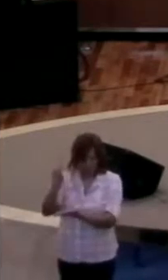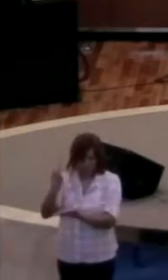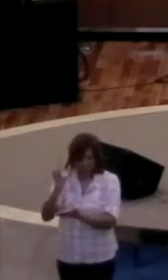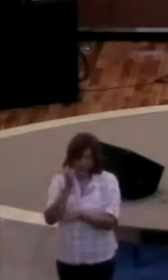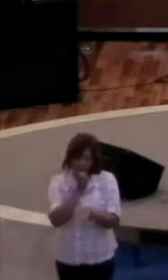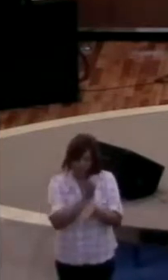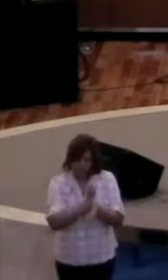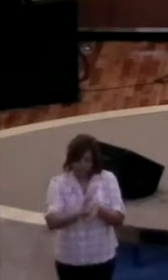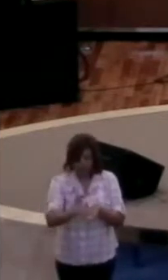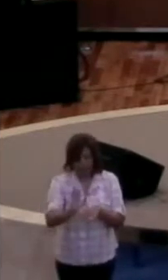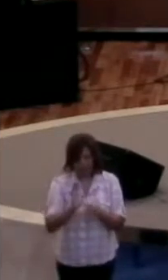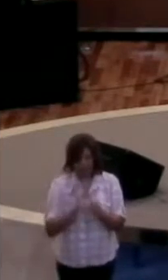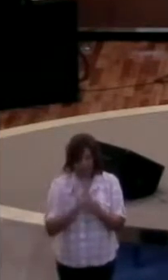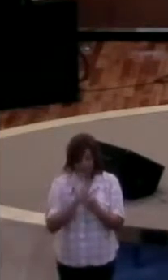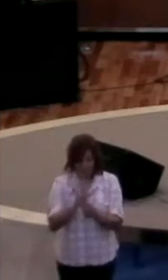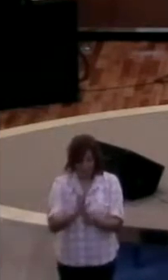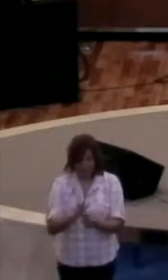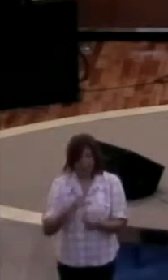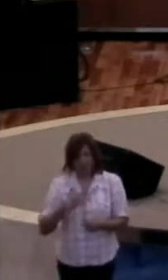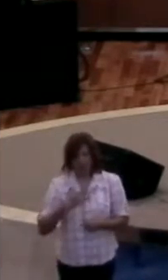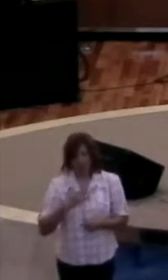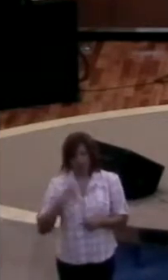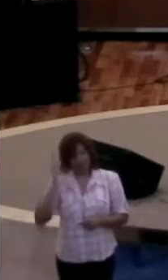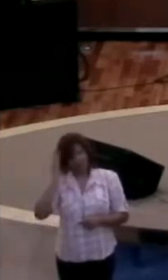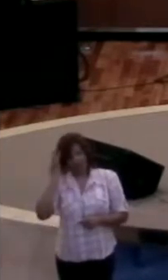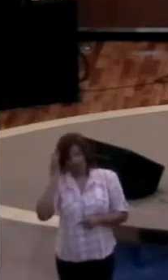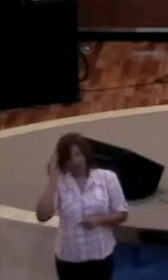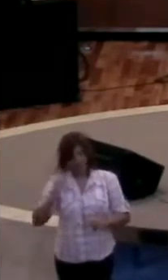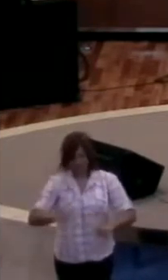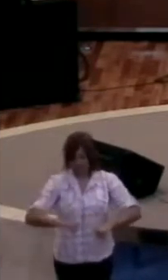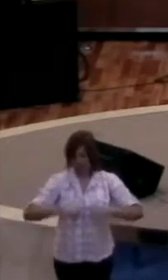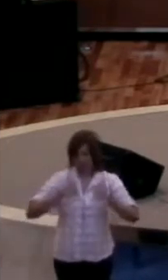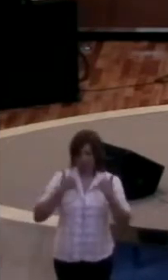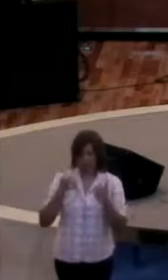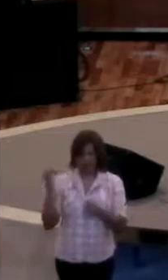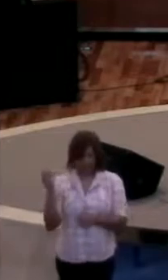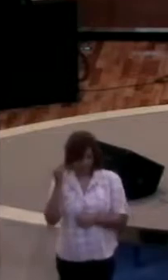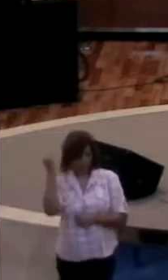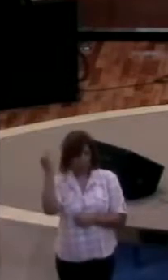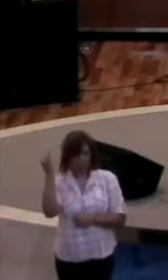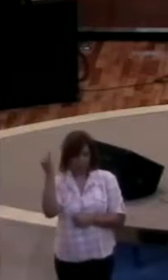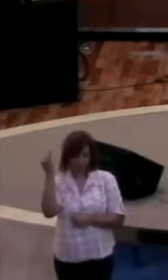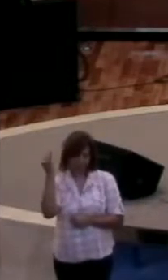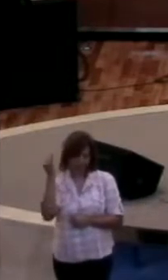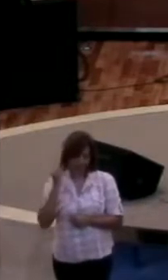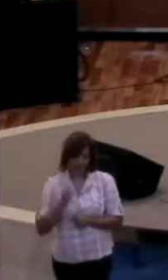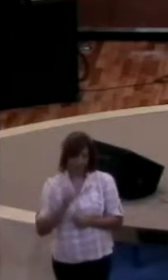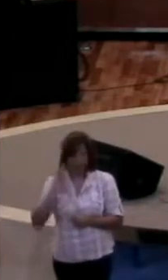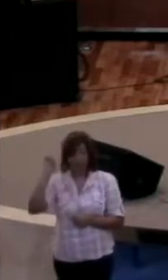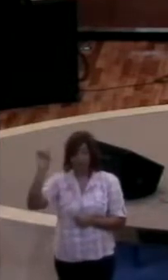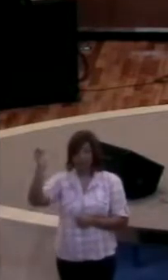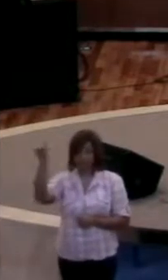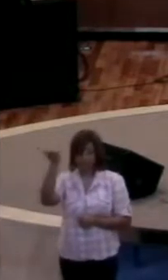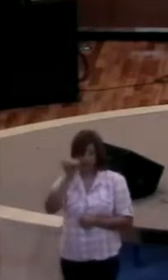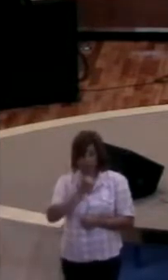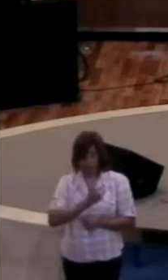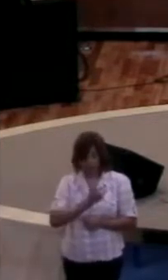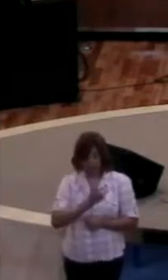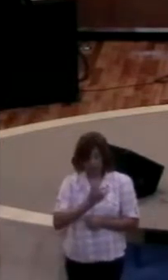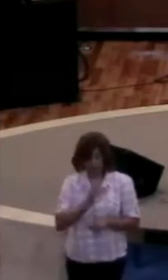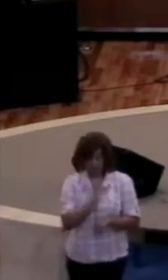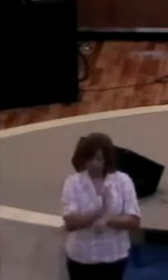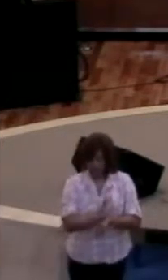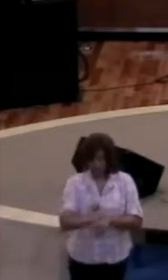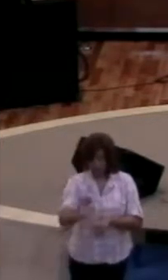demonstra o que estava dentro do coração dele. Ele se achava o melhor, o suprassumo, o mais importante. Aí Deus fala assim: Elias,